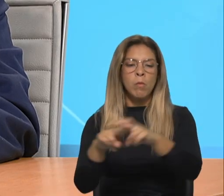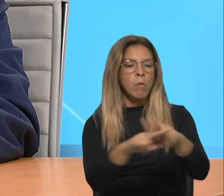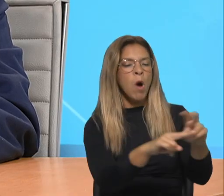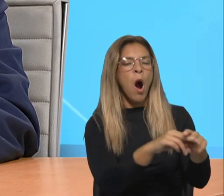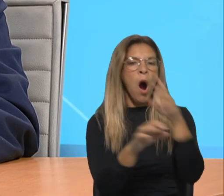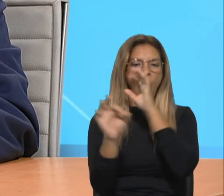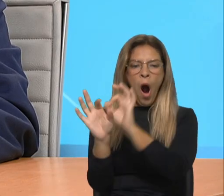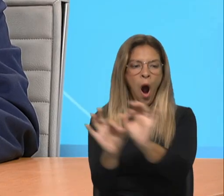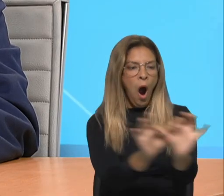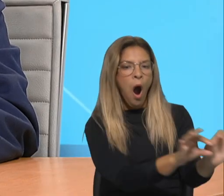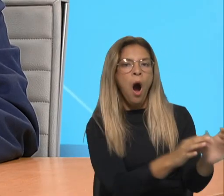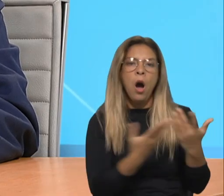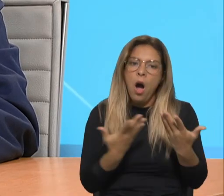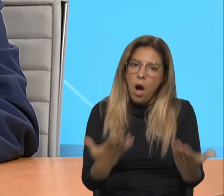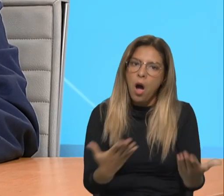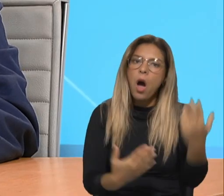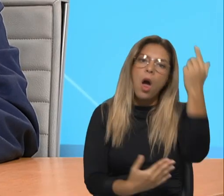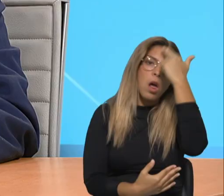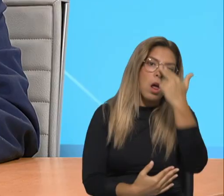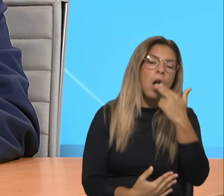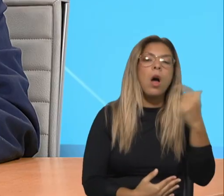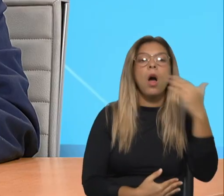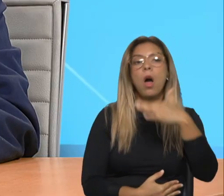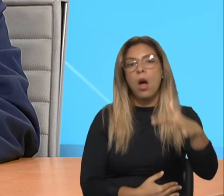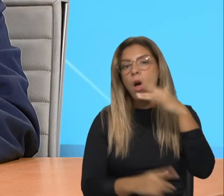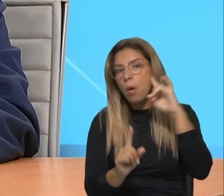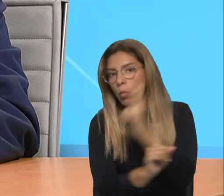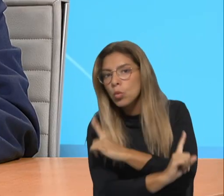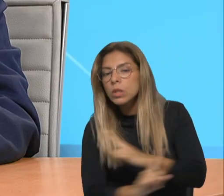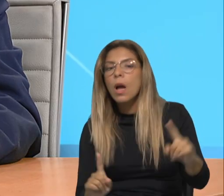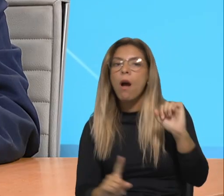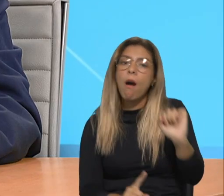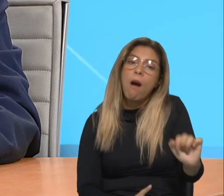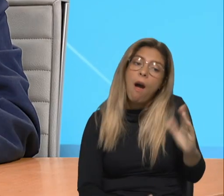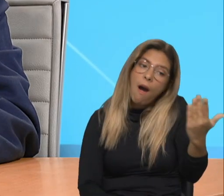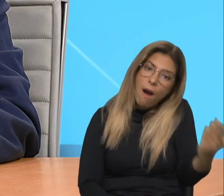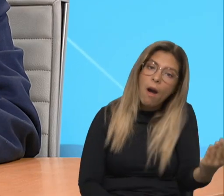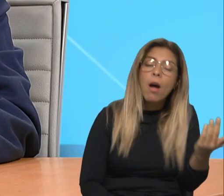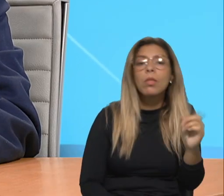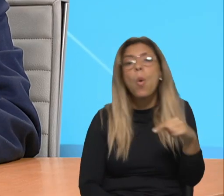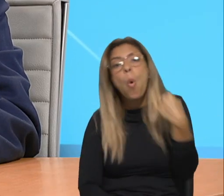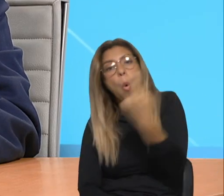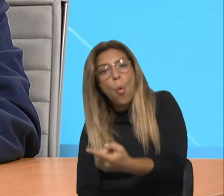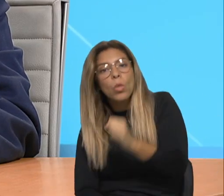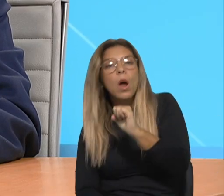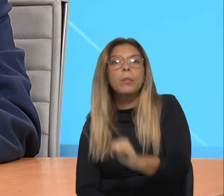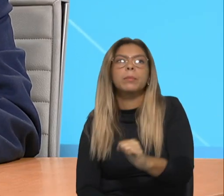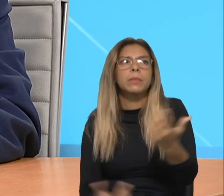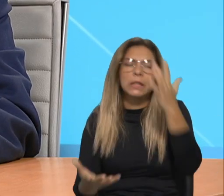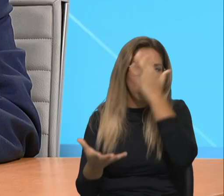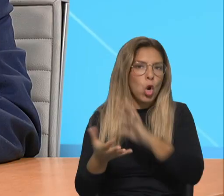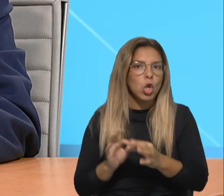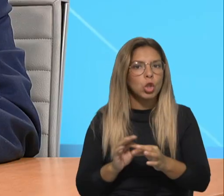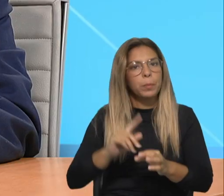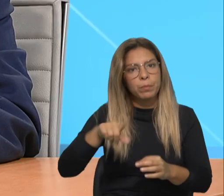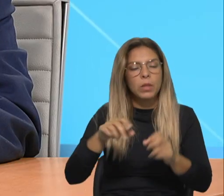a todos, que é a História da Música Sacra, e a outra é a Liturgia, sem a qual este curso não faria qualquer tipo de sentido.